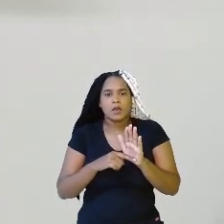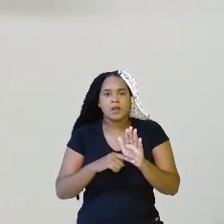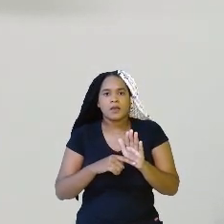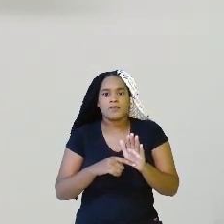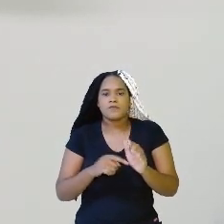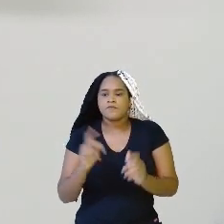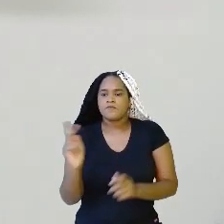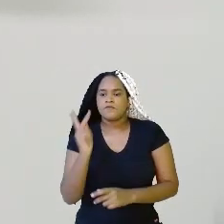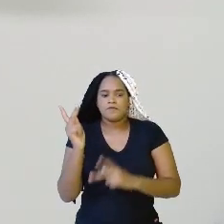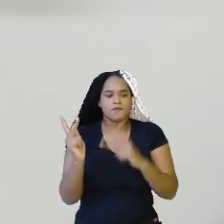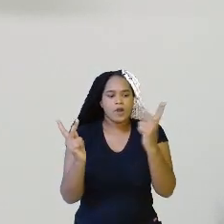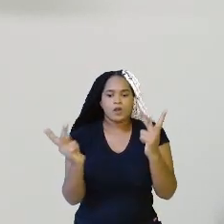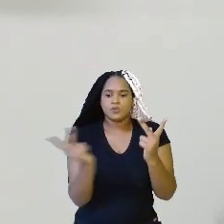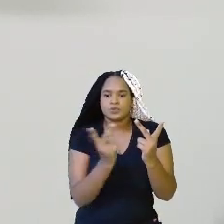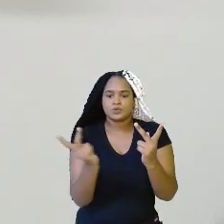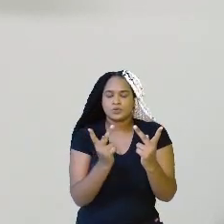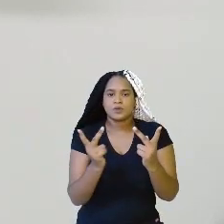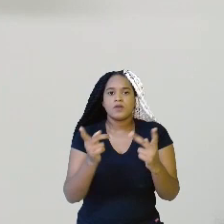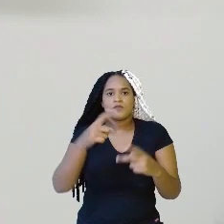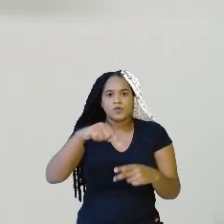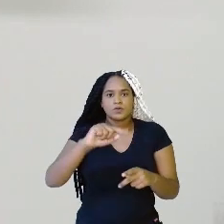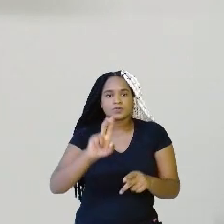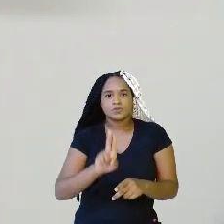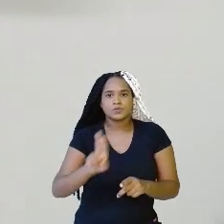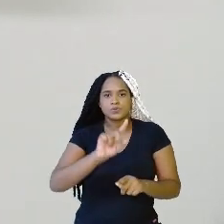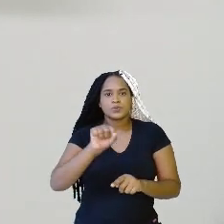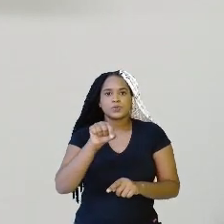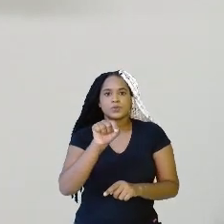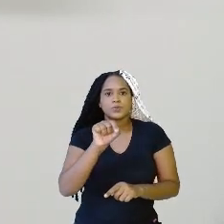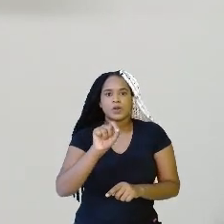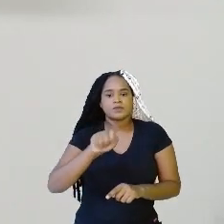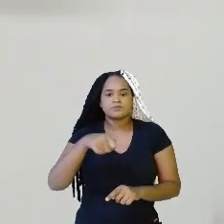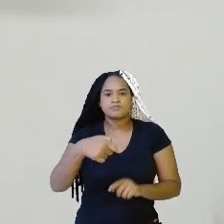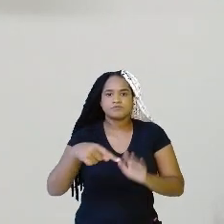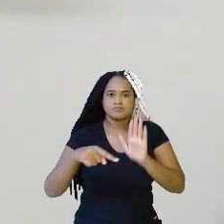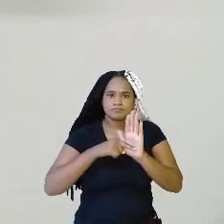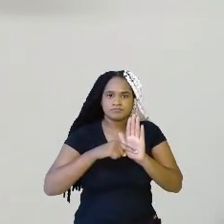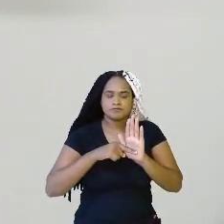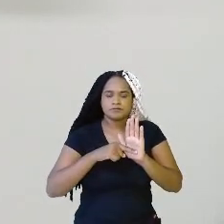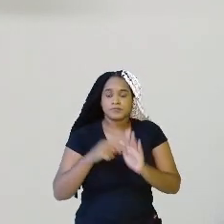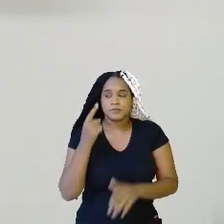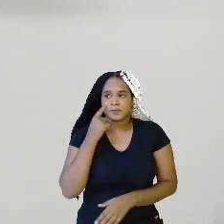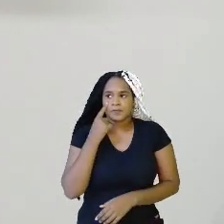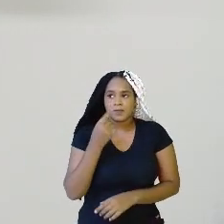não decimal, beleza? No nosso caso aqui, a gente tem